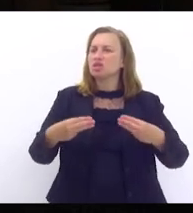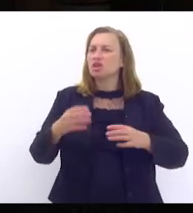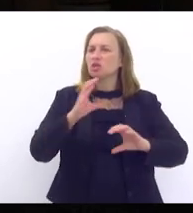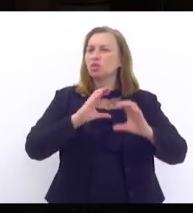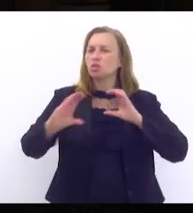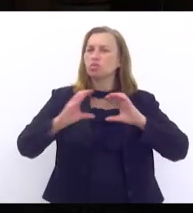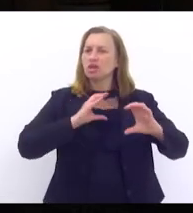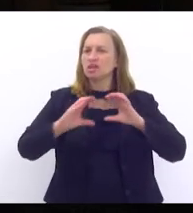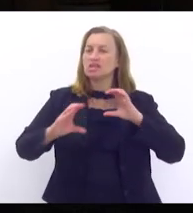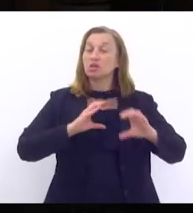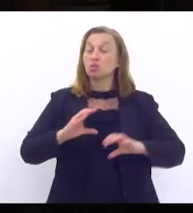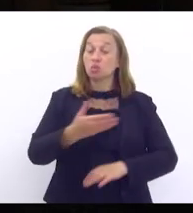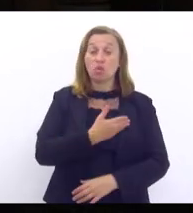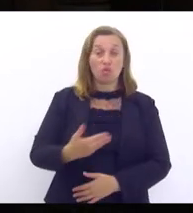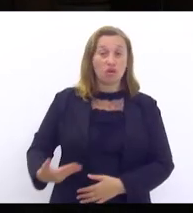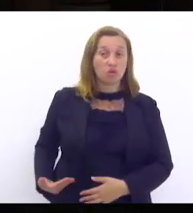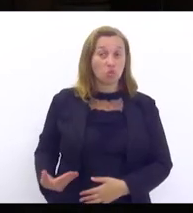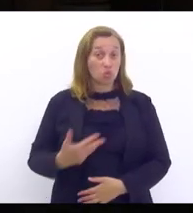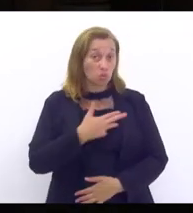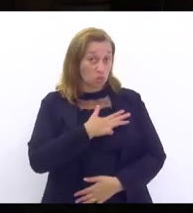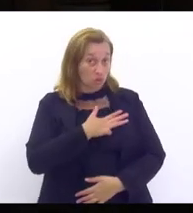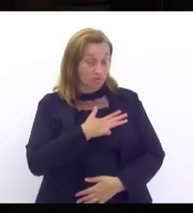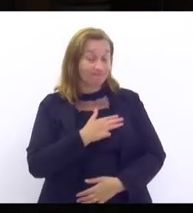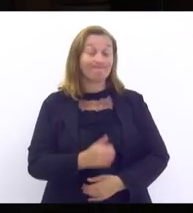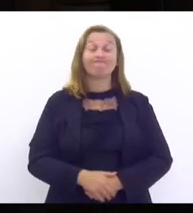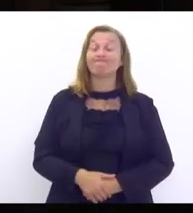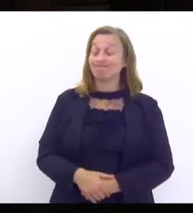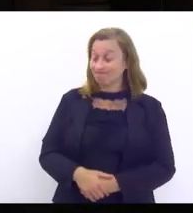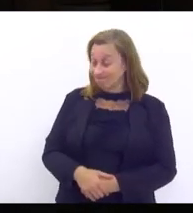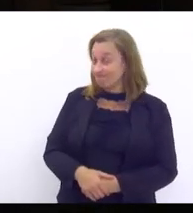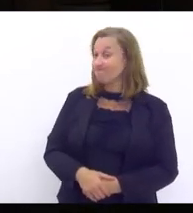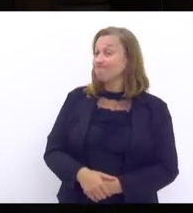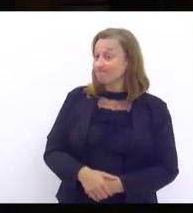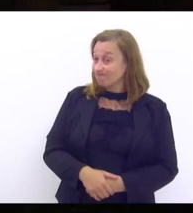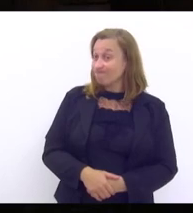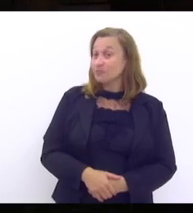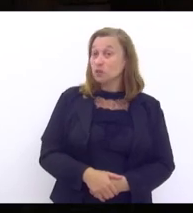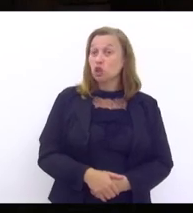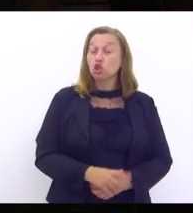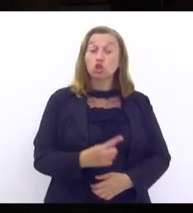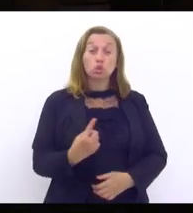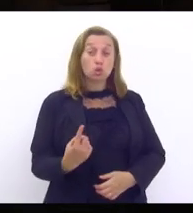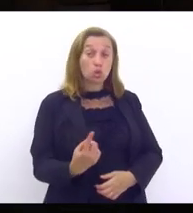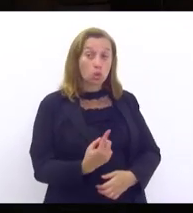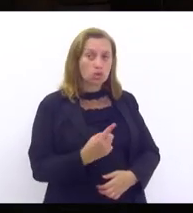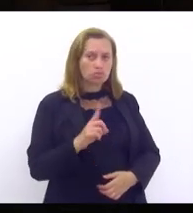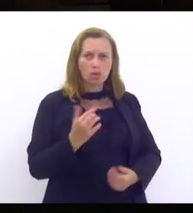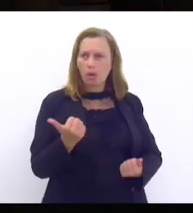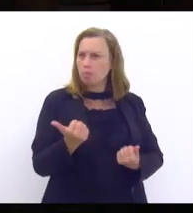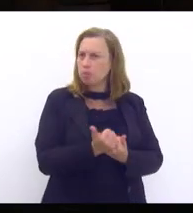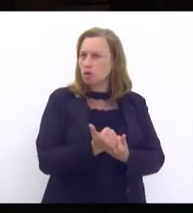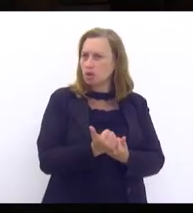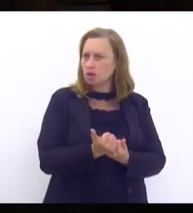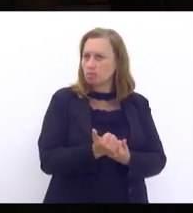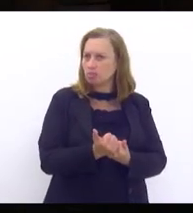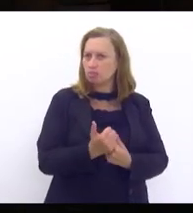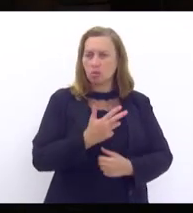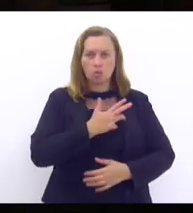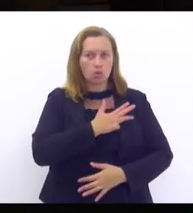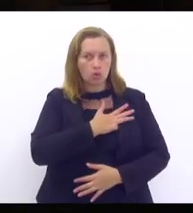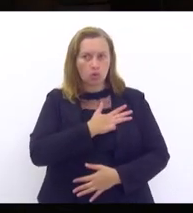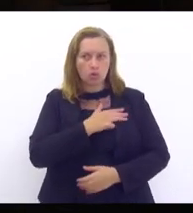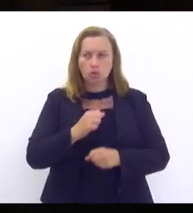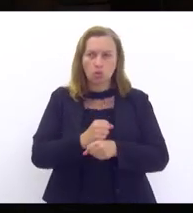Comunicação do governo Lula. Nós não apoiamos a candidatura de Lula no